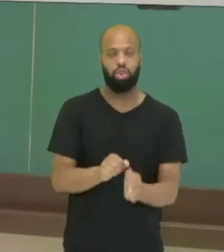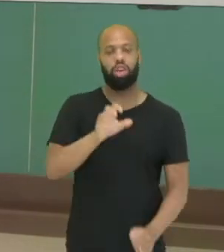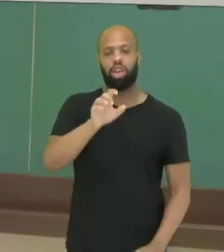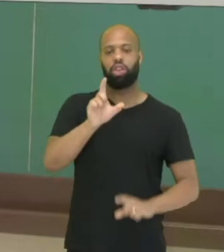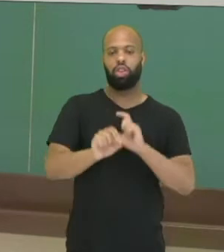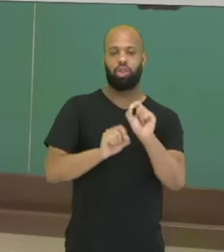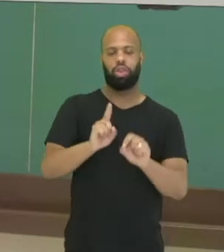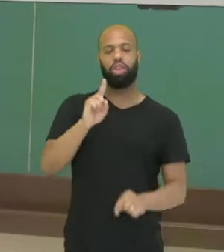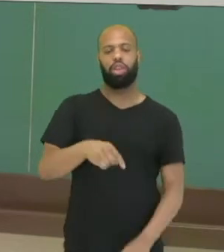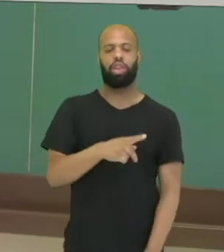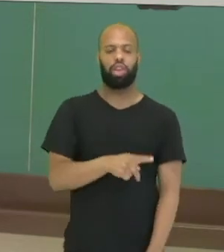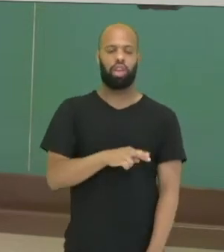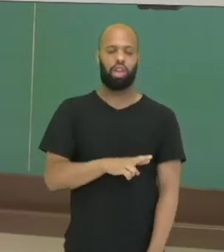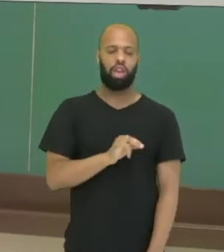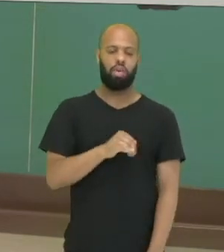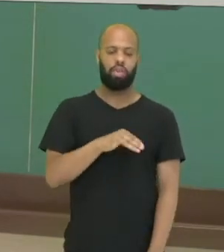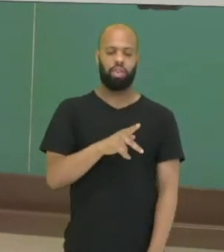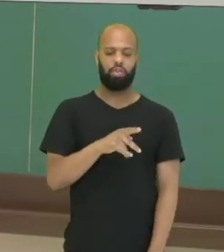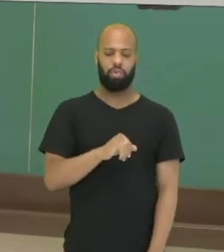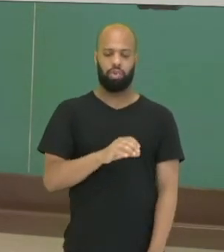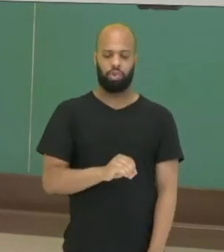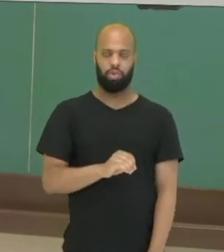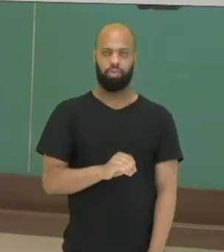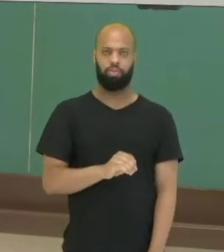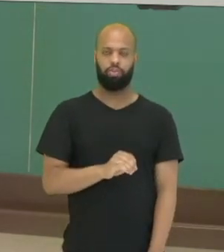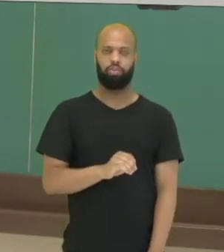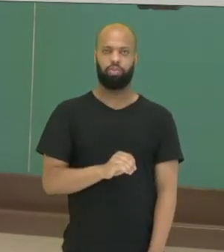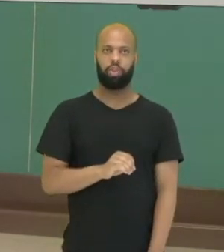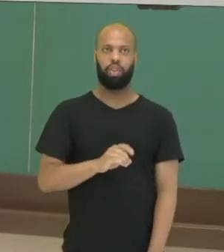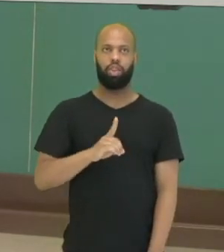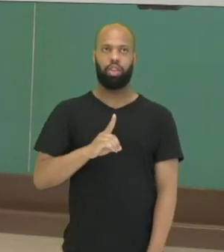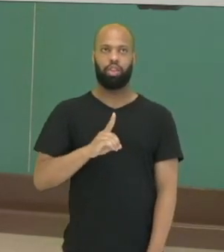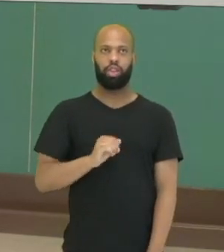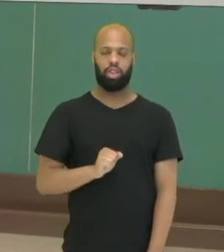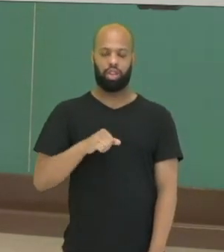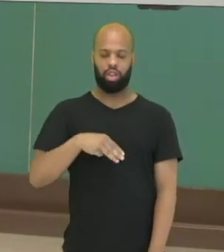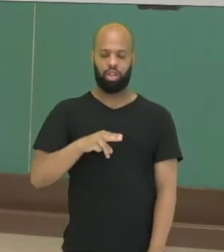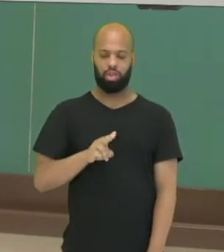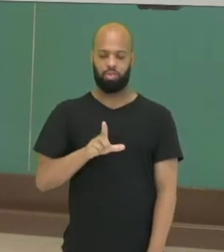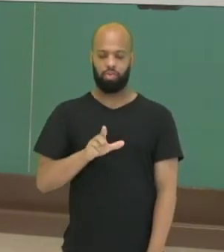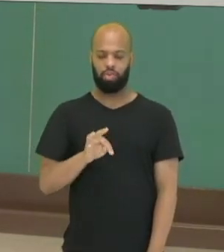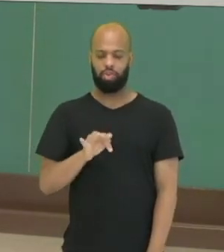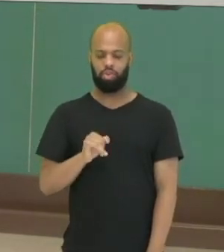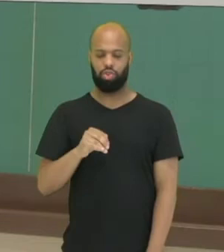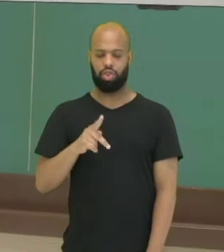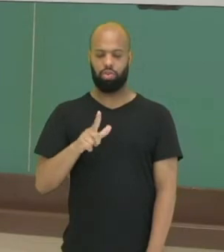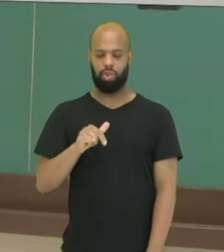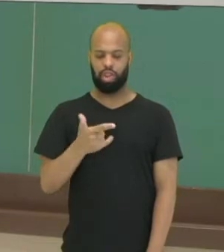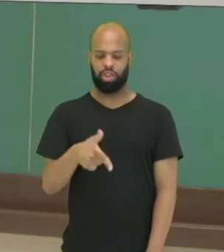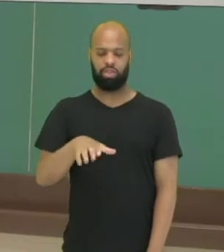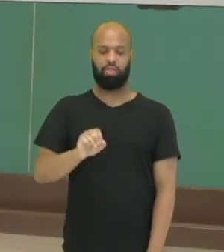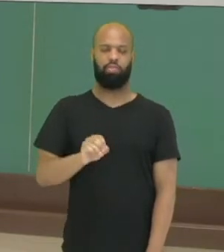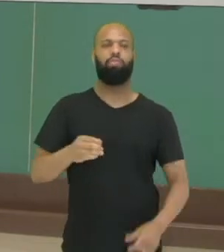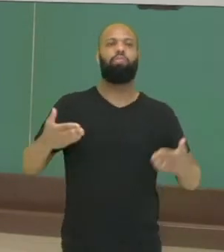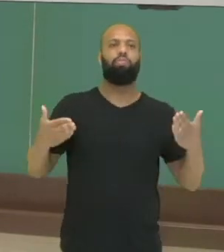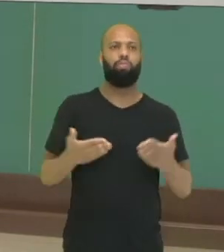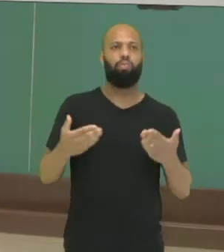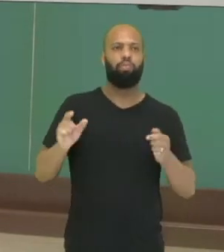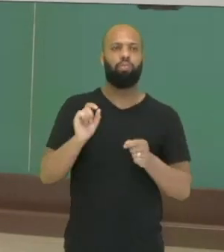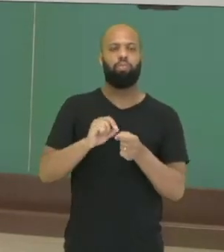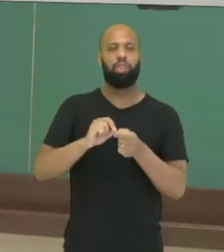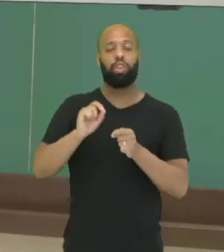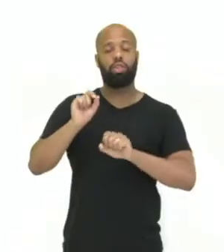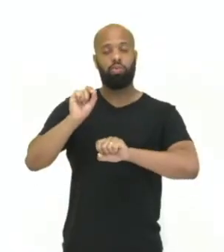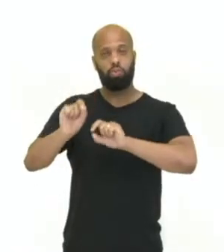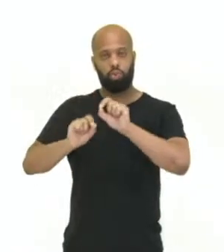isso. Basta eu fazer o produto dessas possibilidades. Vamos para mais um exercício? Vamos para um